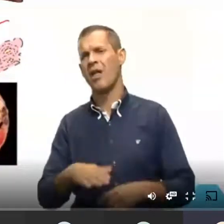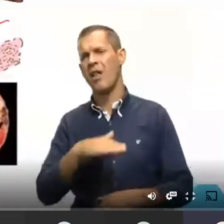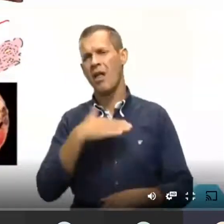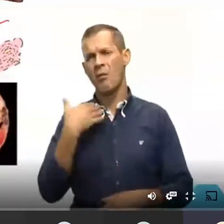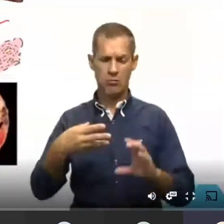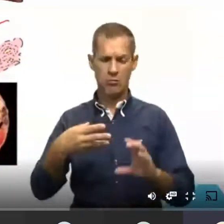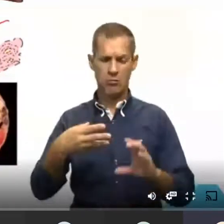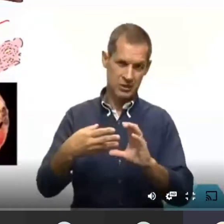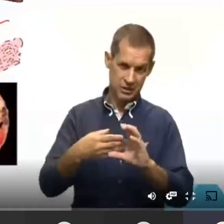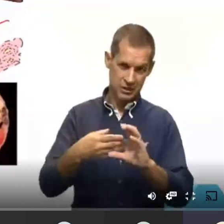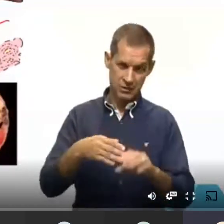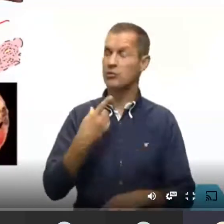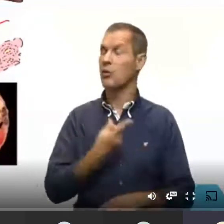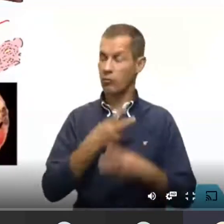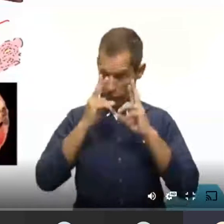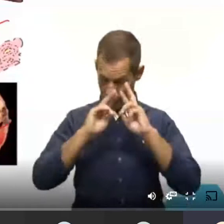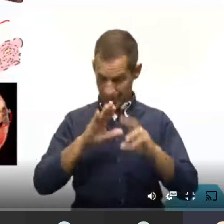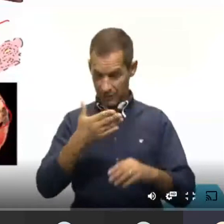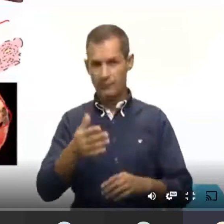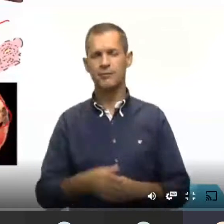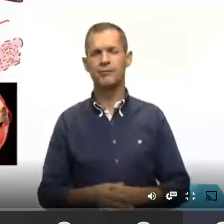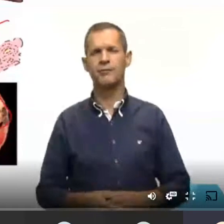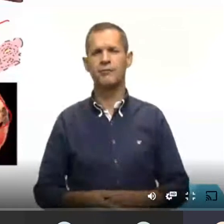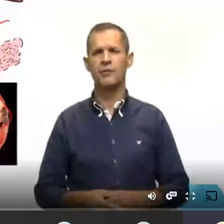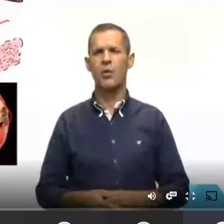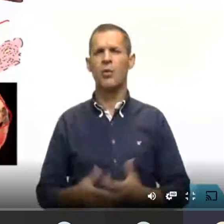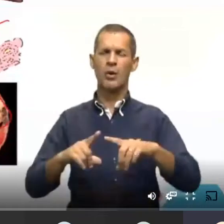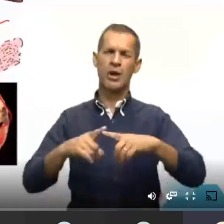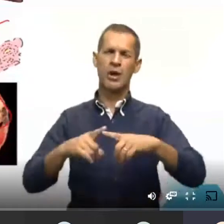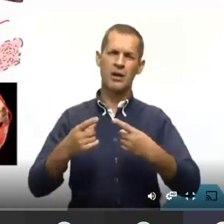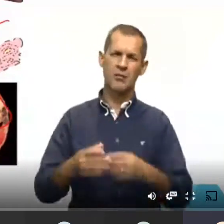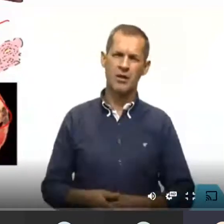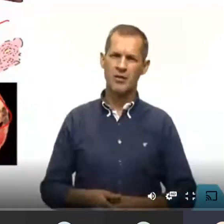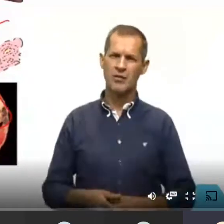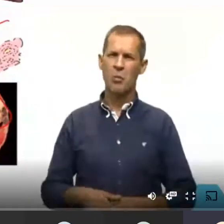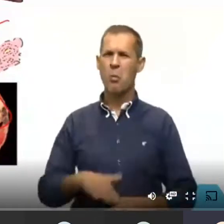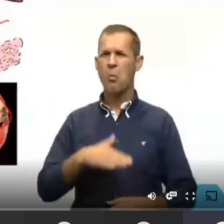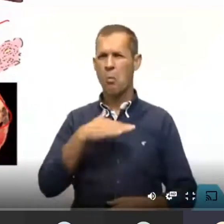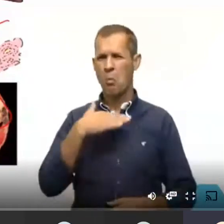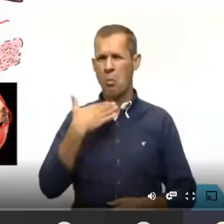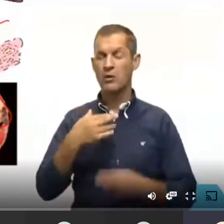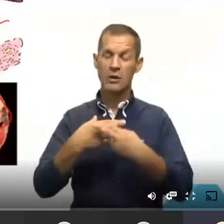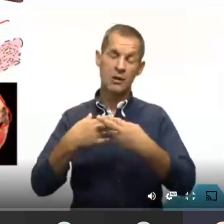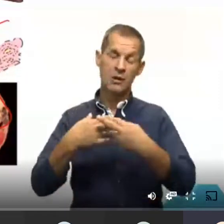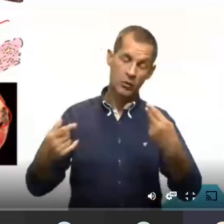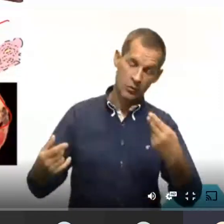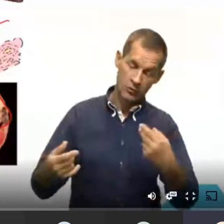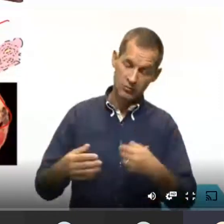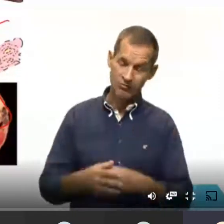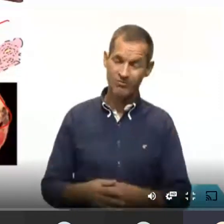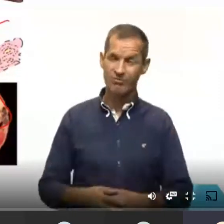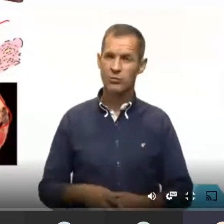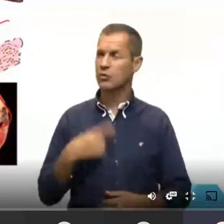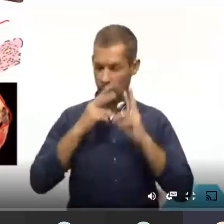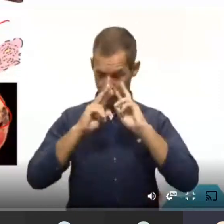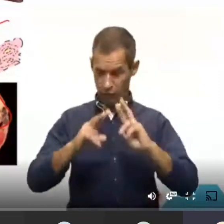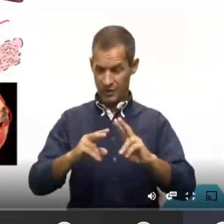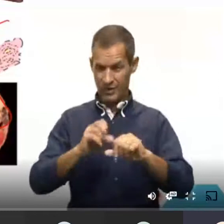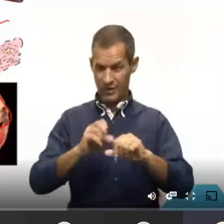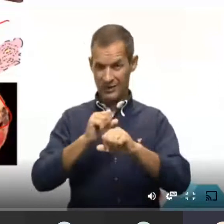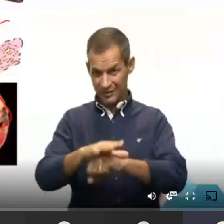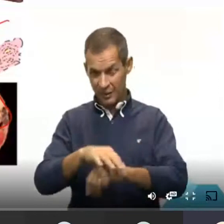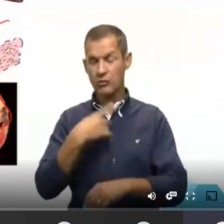a morte celular, né? Então a gente vai observar uma área mais necrosada, certo? Coisa que não vamos ver